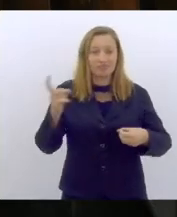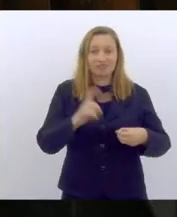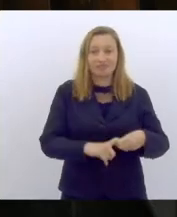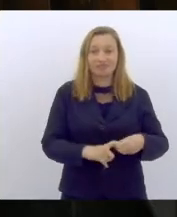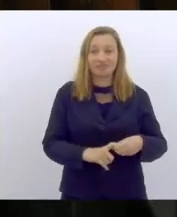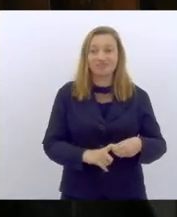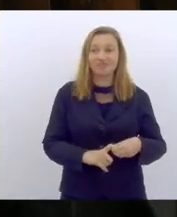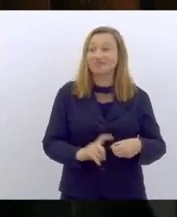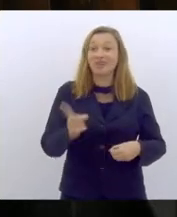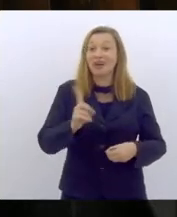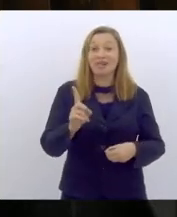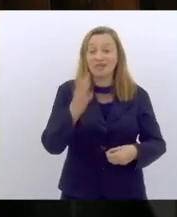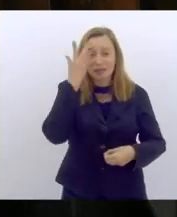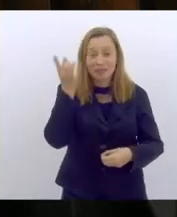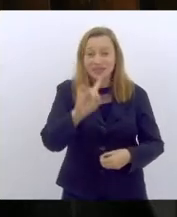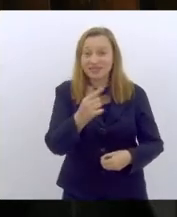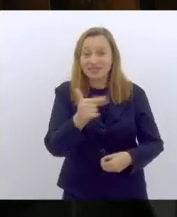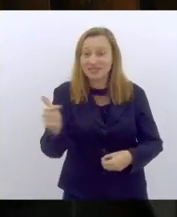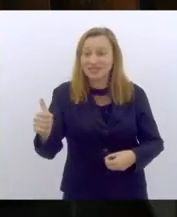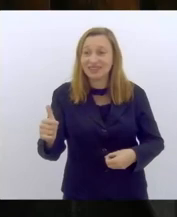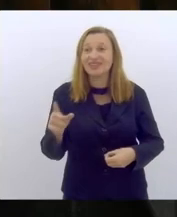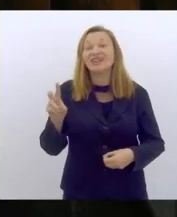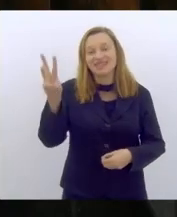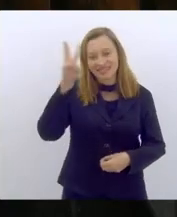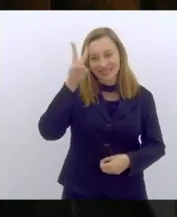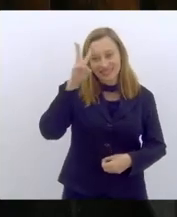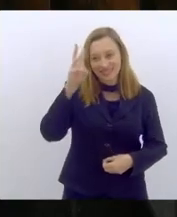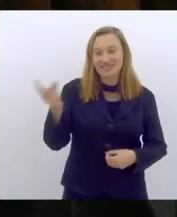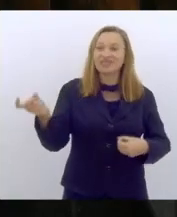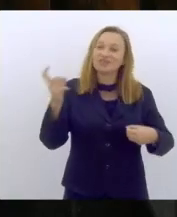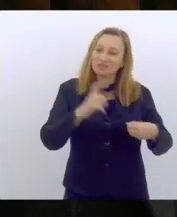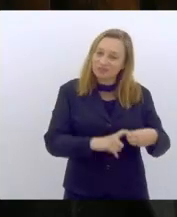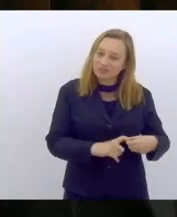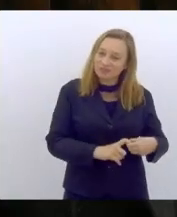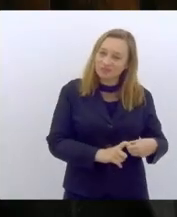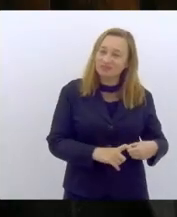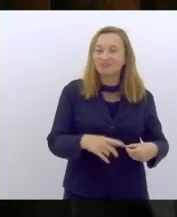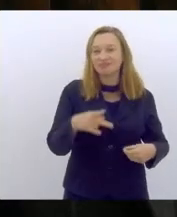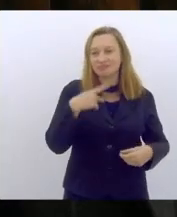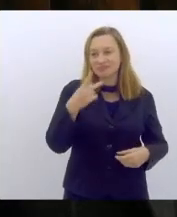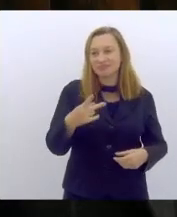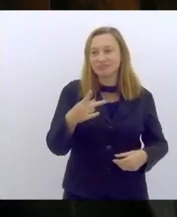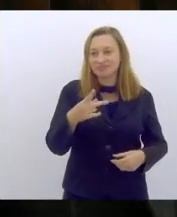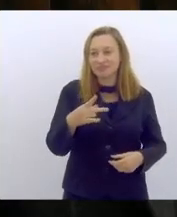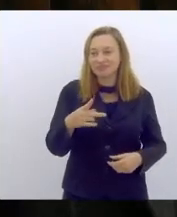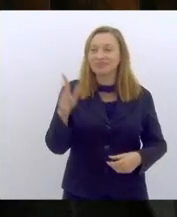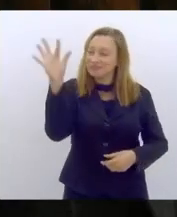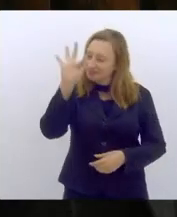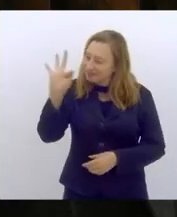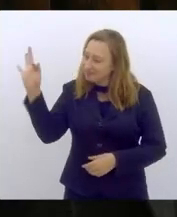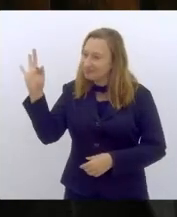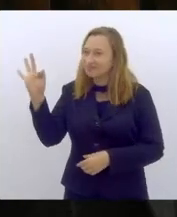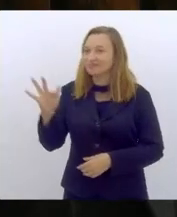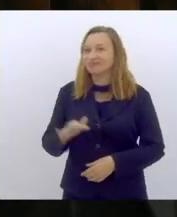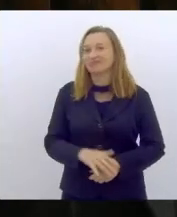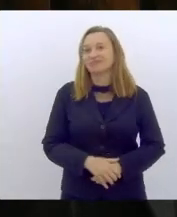amanhã não amanhã não tem Parlamento terça-feira Voltamos para falar da Federação